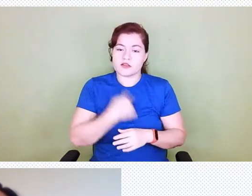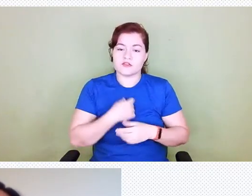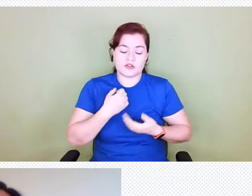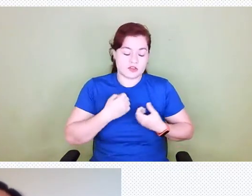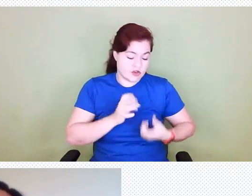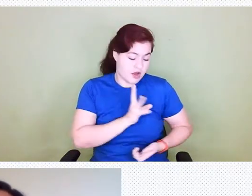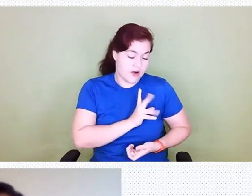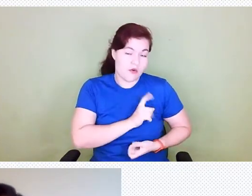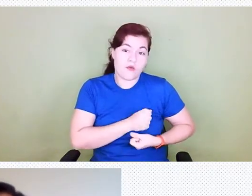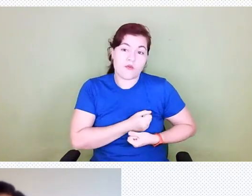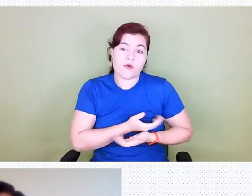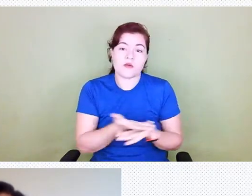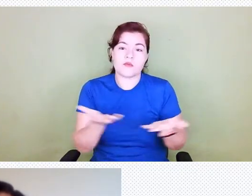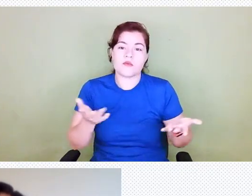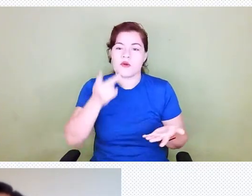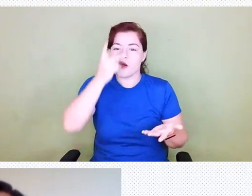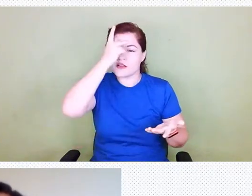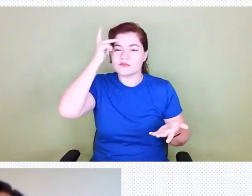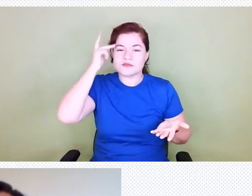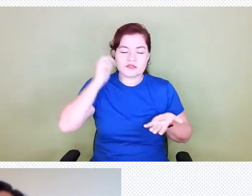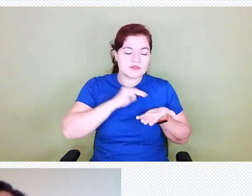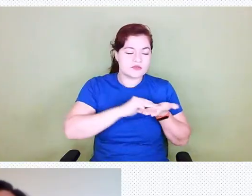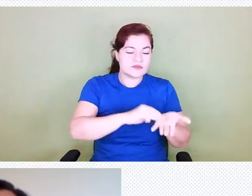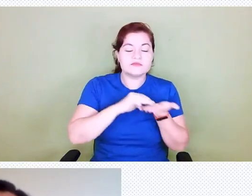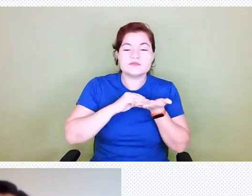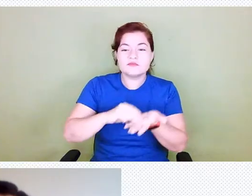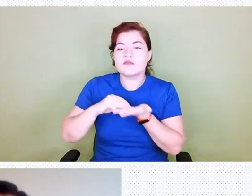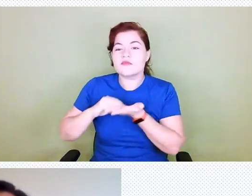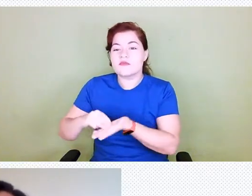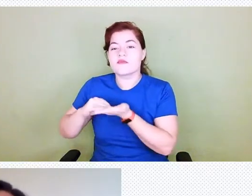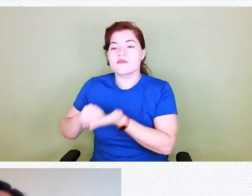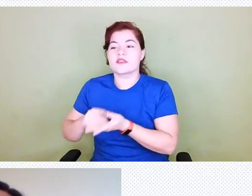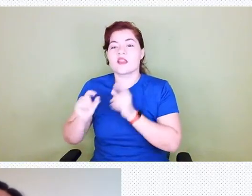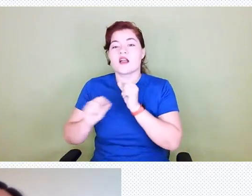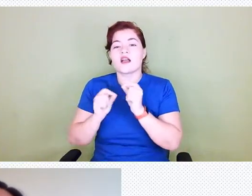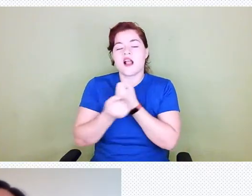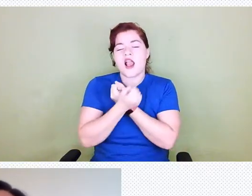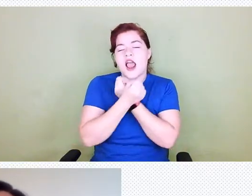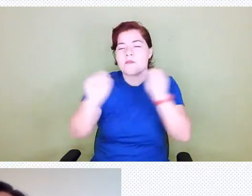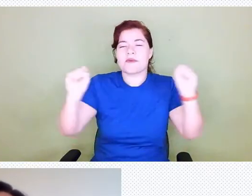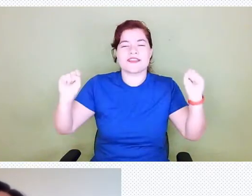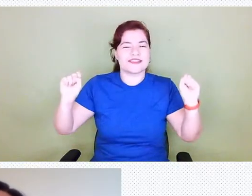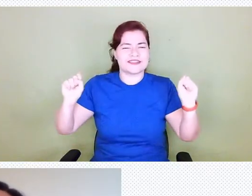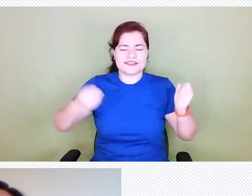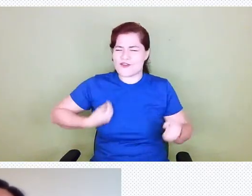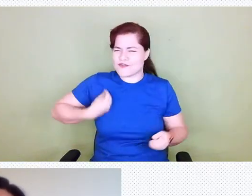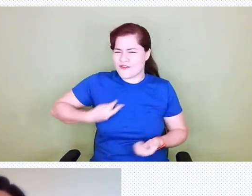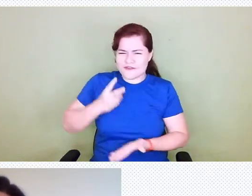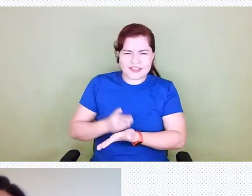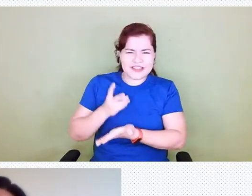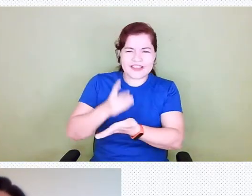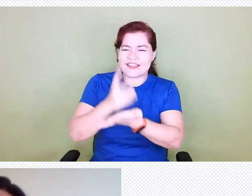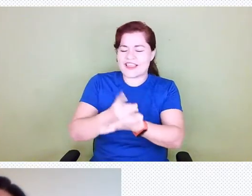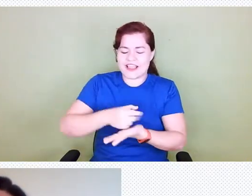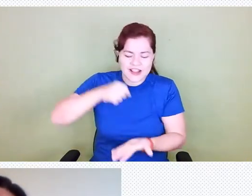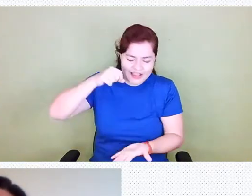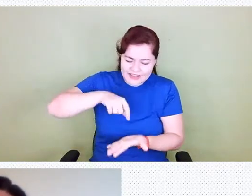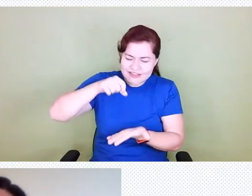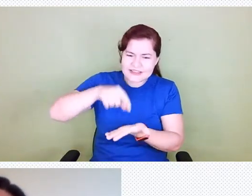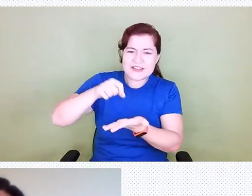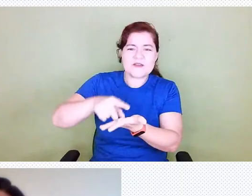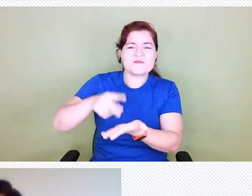Que nós sejamos aqueles mensageiros da mensagem da libertação, da vida eterna, das